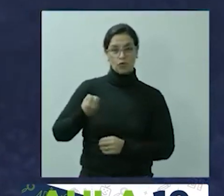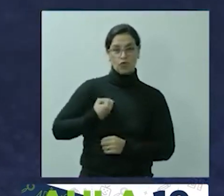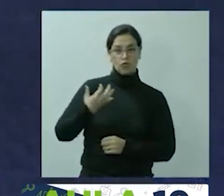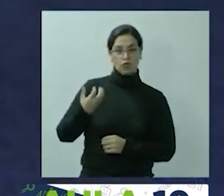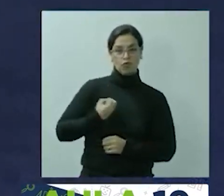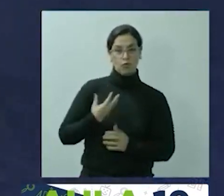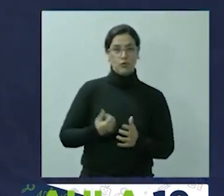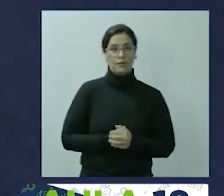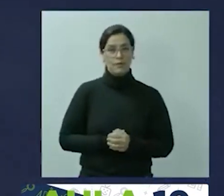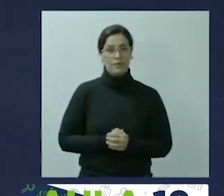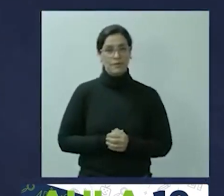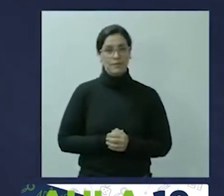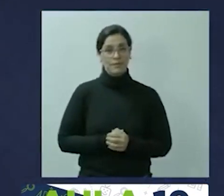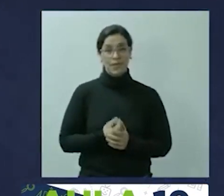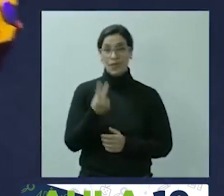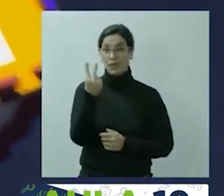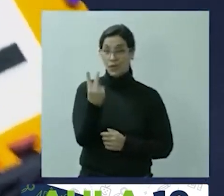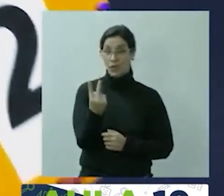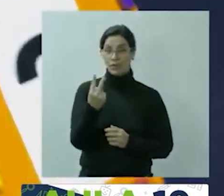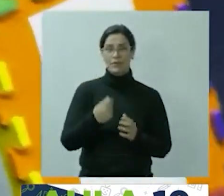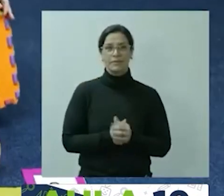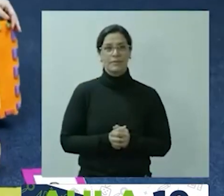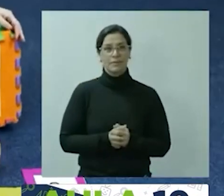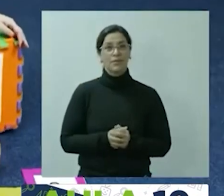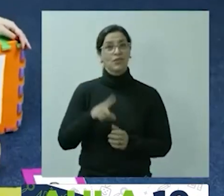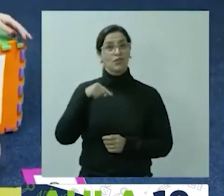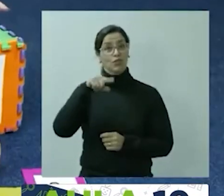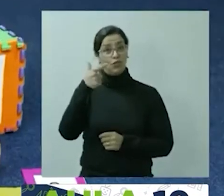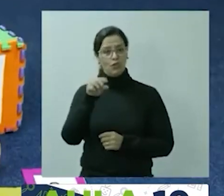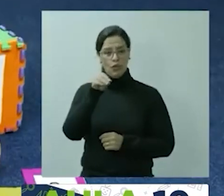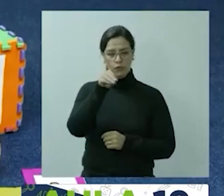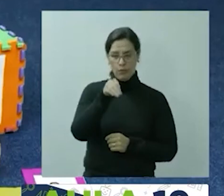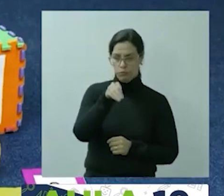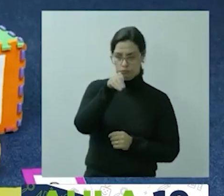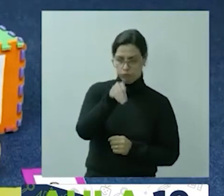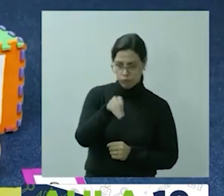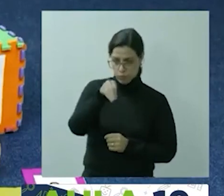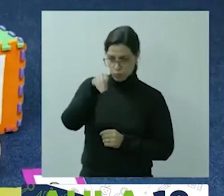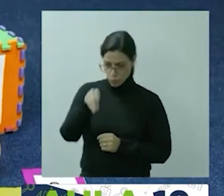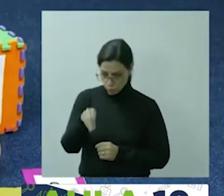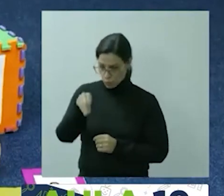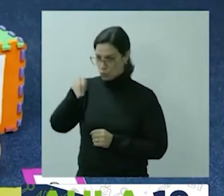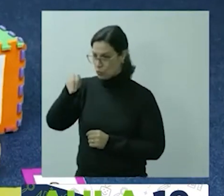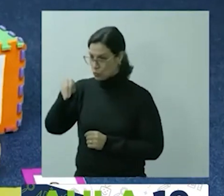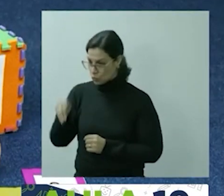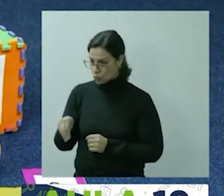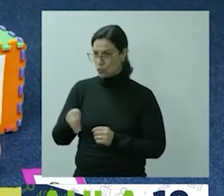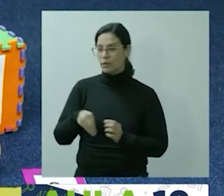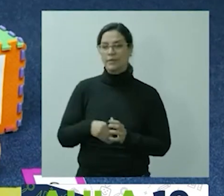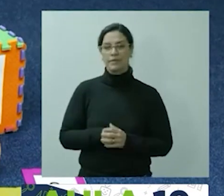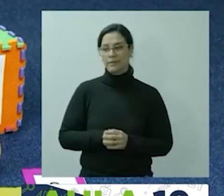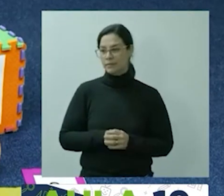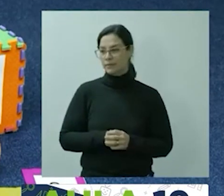Número 2. Vamos andar duas casas.